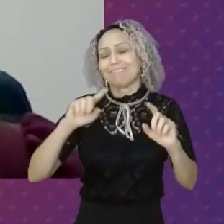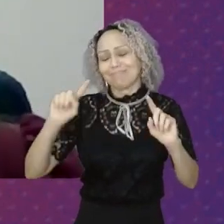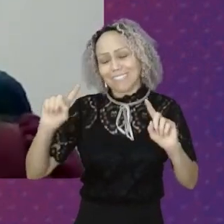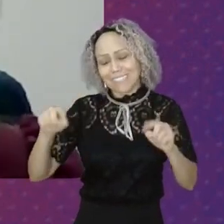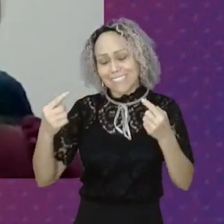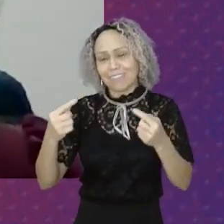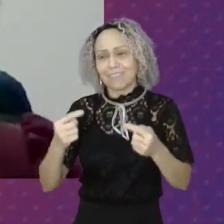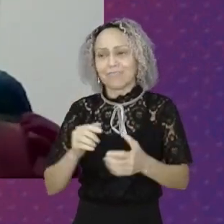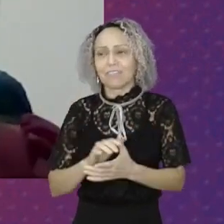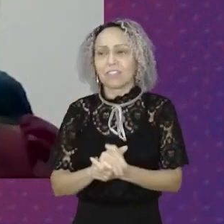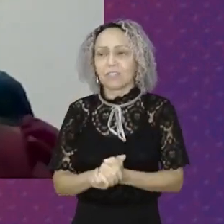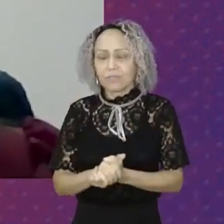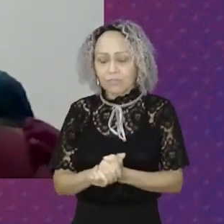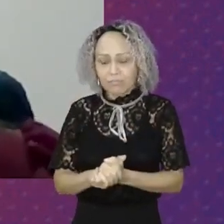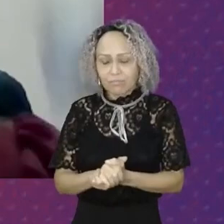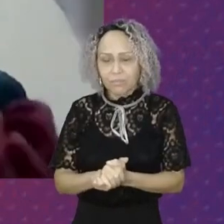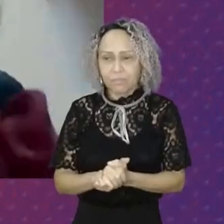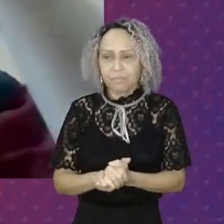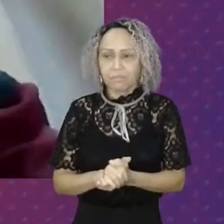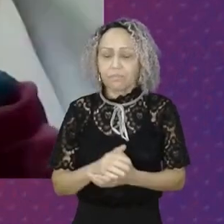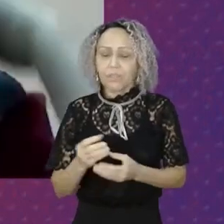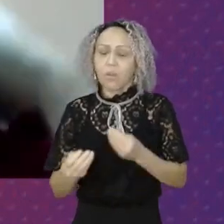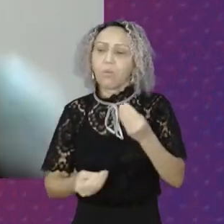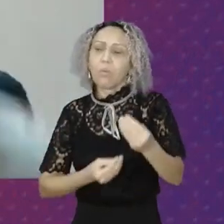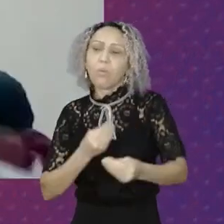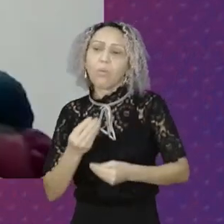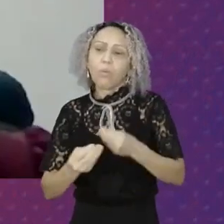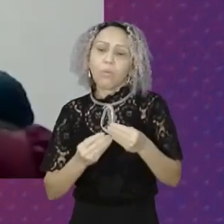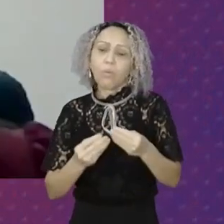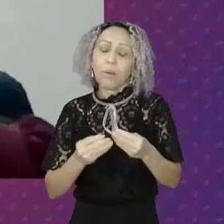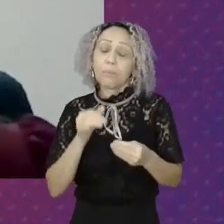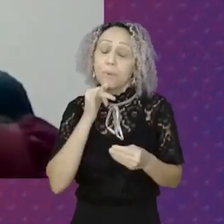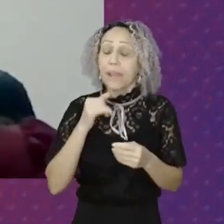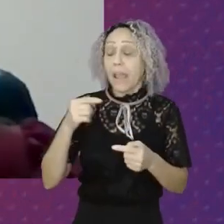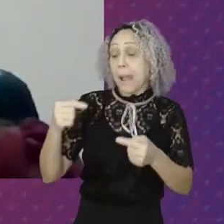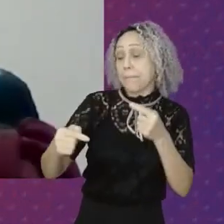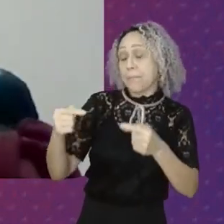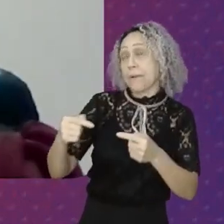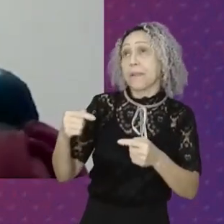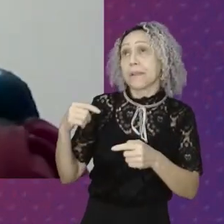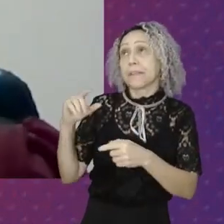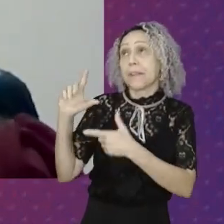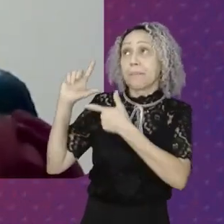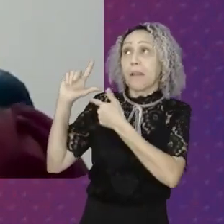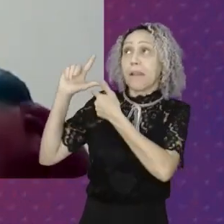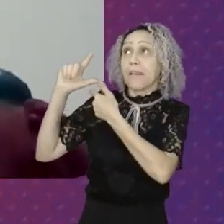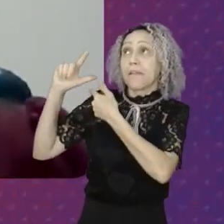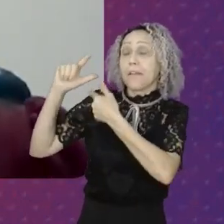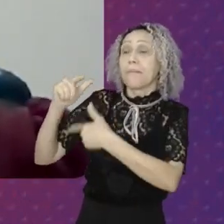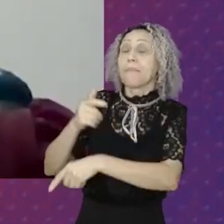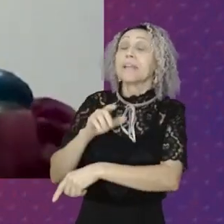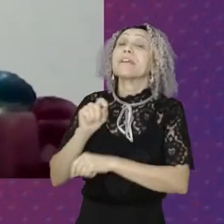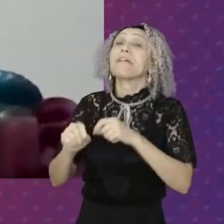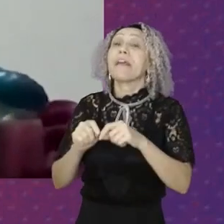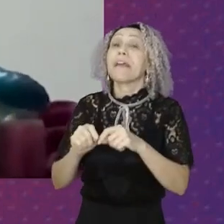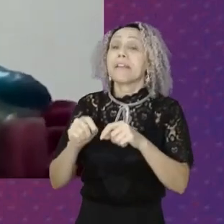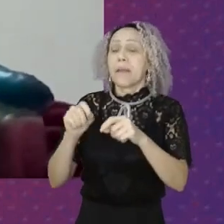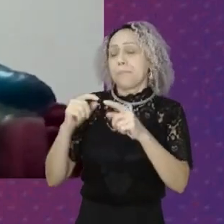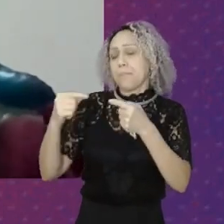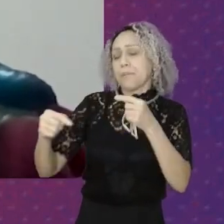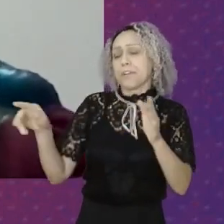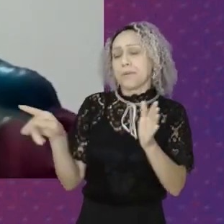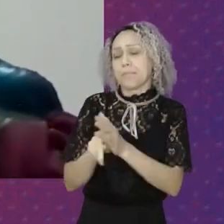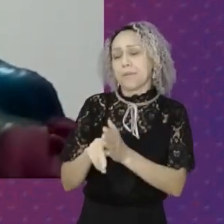porque historicamente foi construído esse lugar como um lugar dos homens. Então, você está